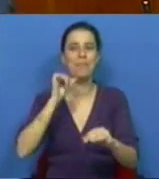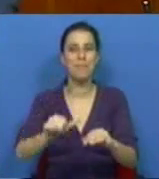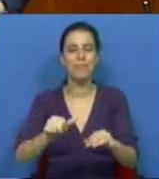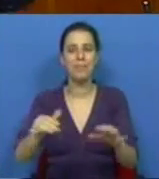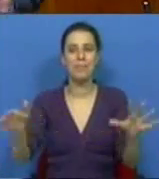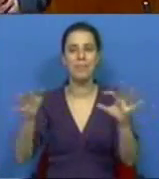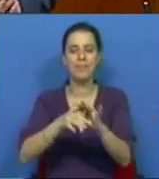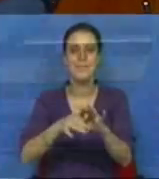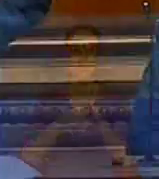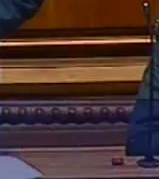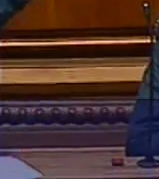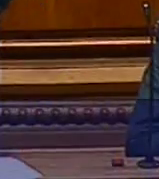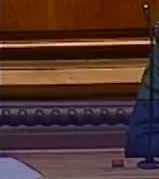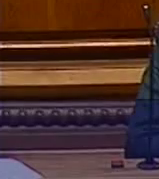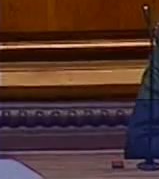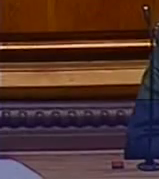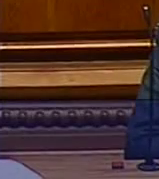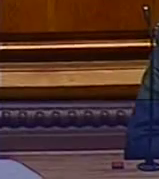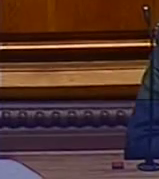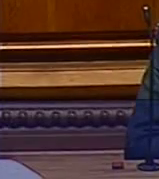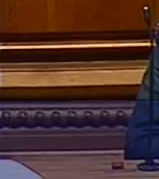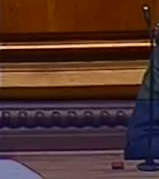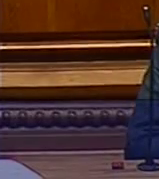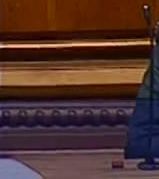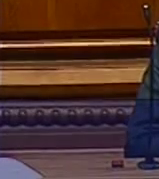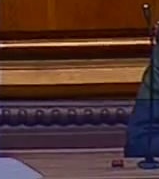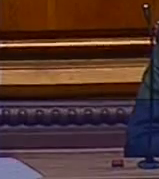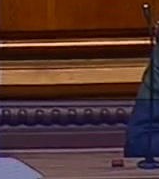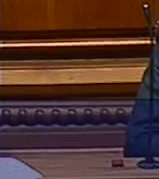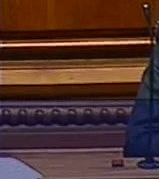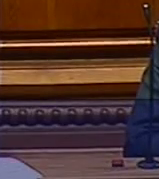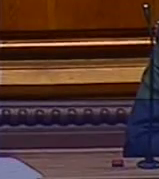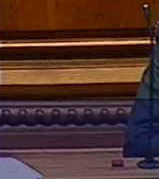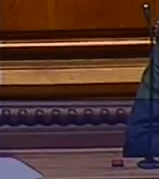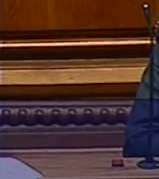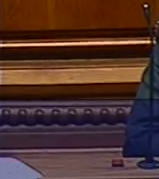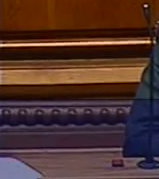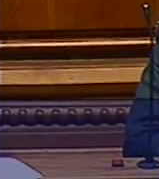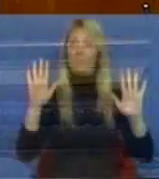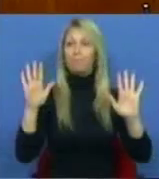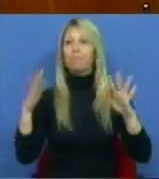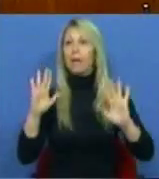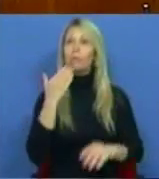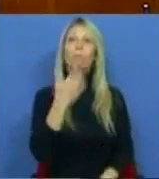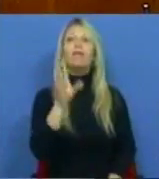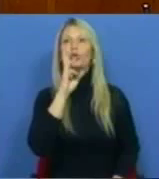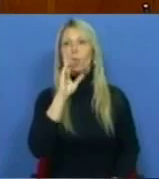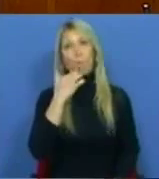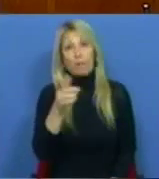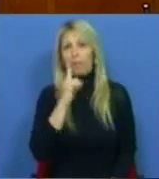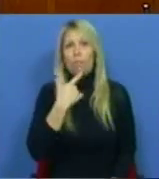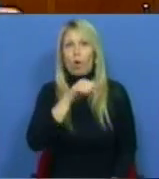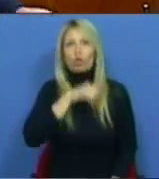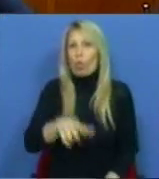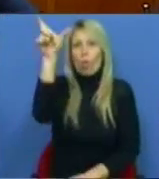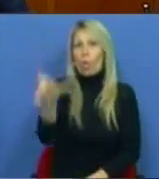coisas de importância política, mas peço desculpa para dizer que não posso concordar consigo quanto